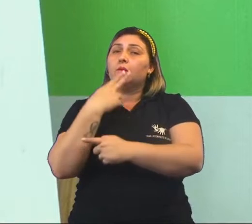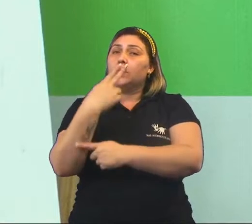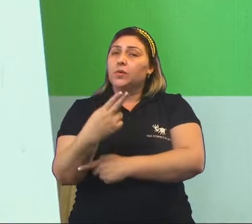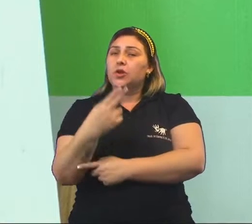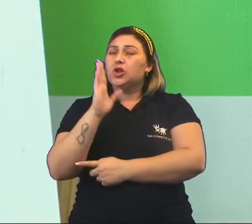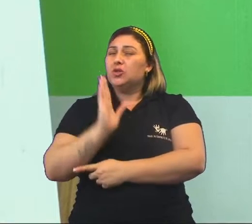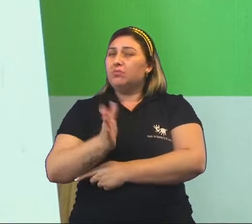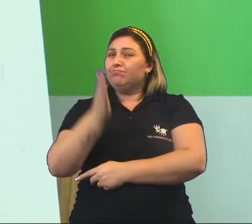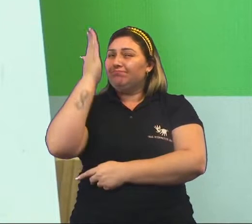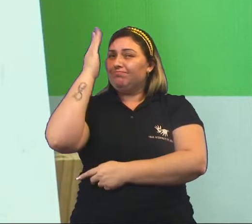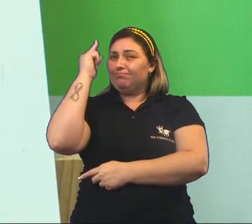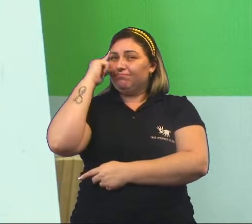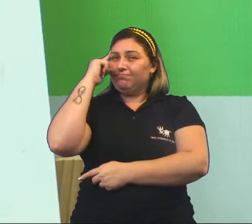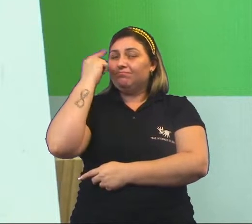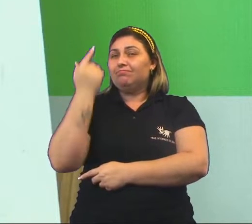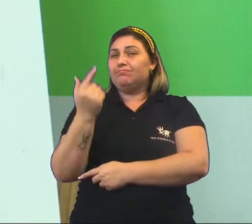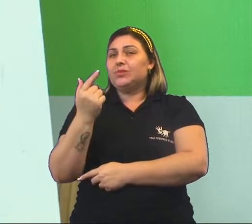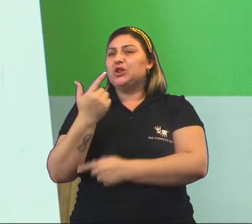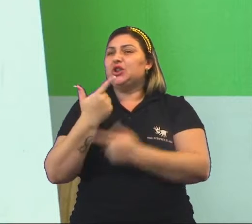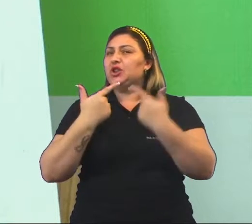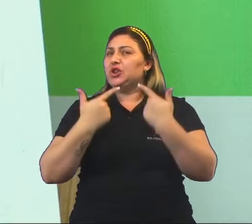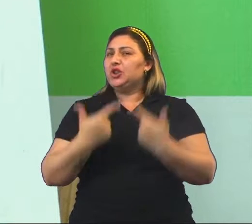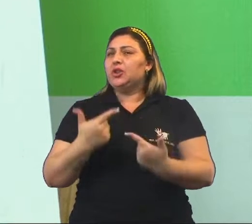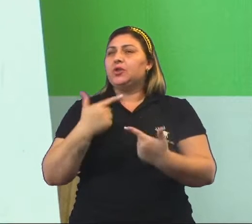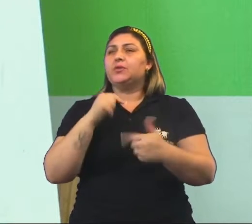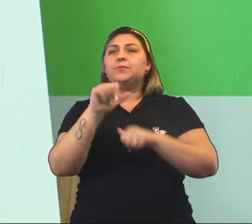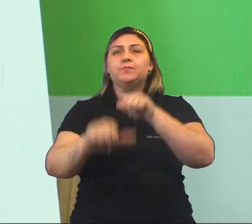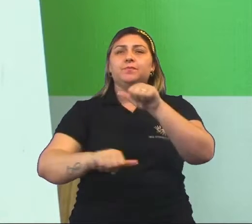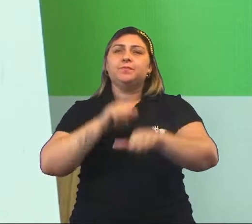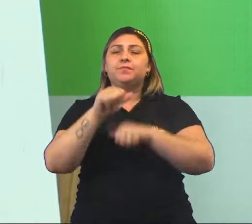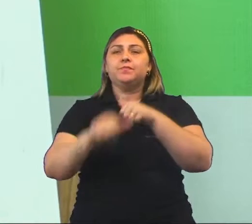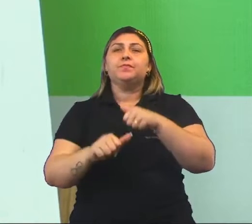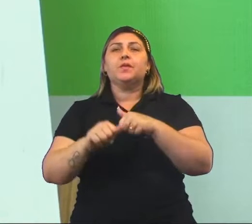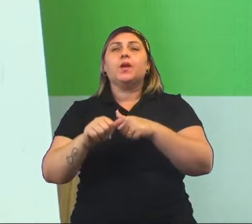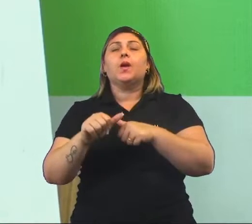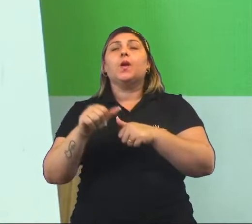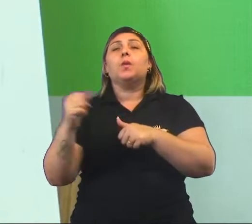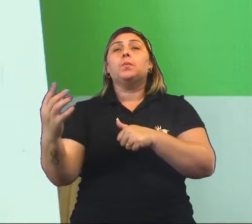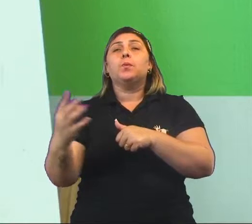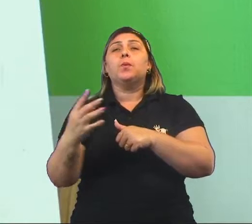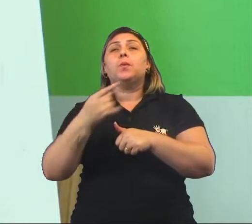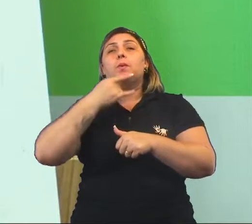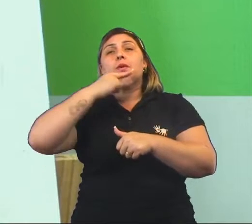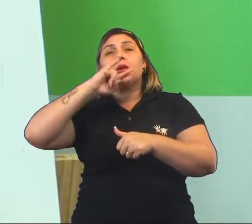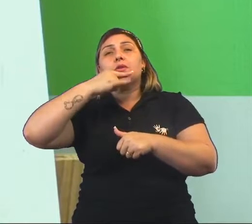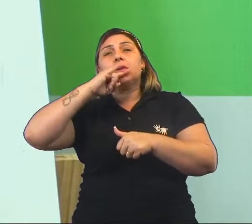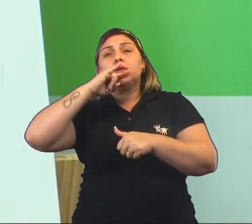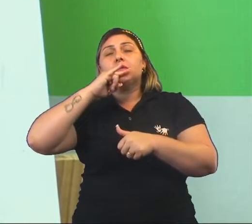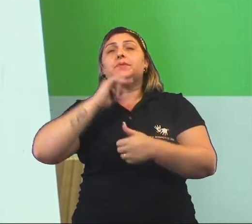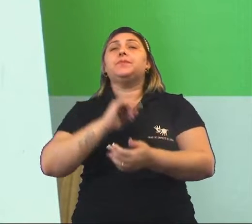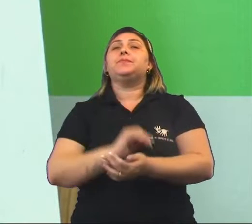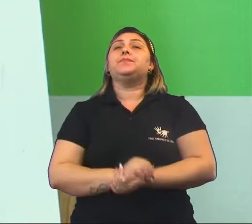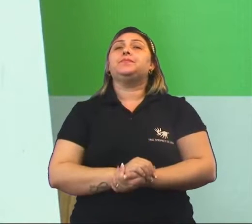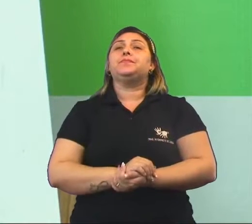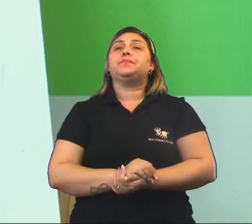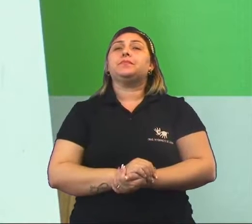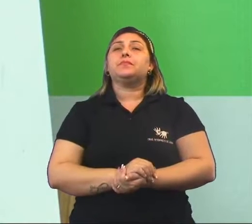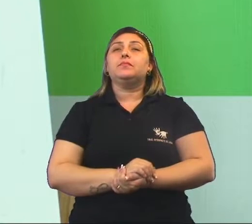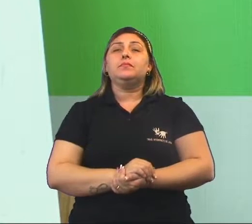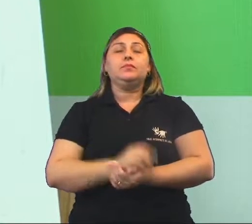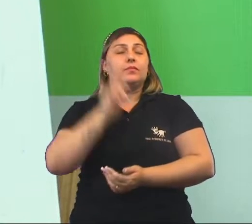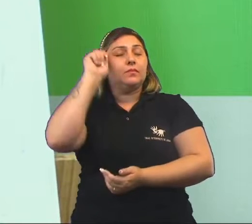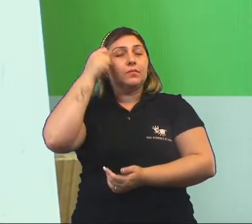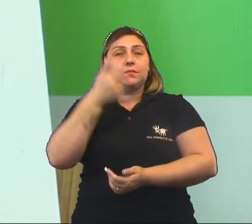Já pensou? Que chato ser trocado por cachaça. Então, eles faziam essas trocas naquela época. Os negros não